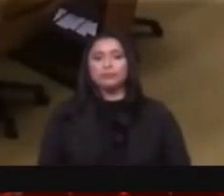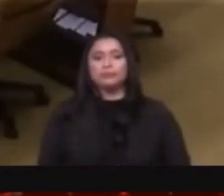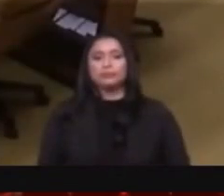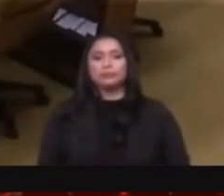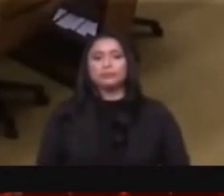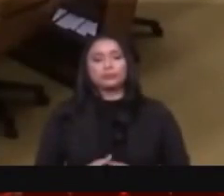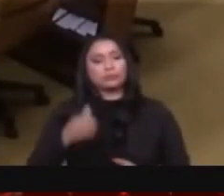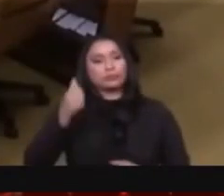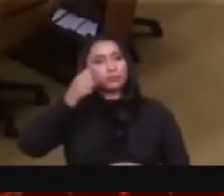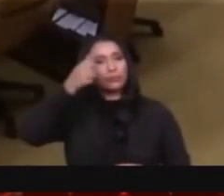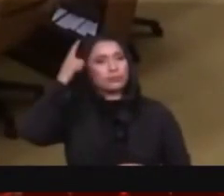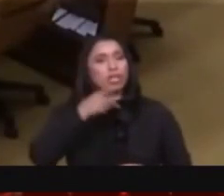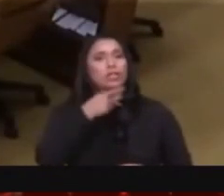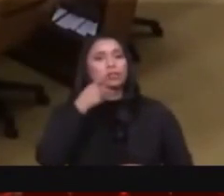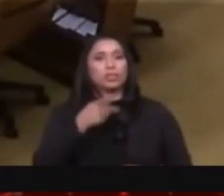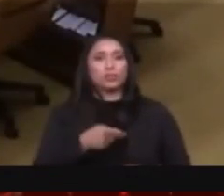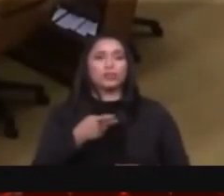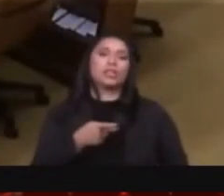permite, ministro Gilmar,